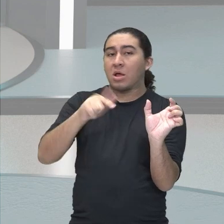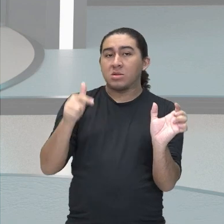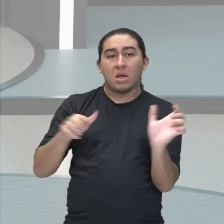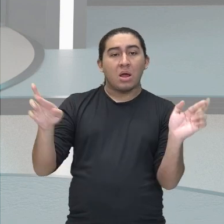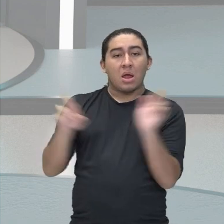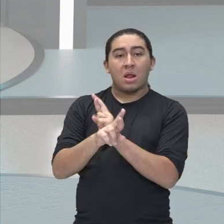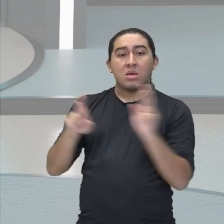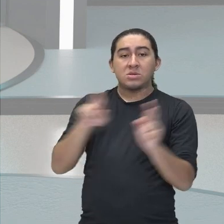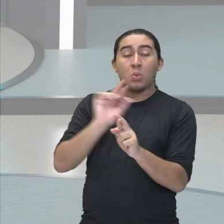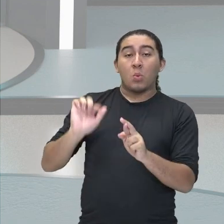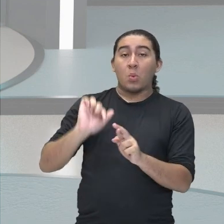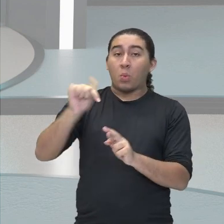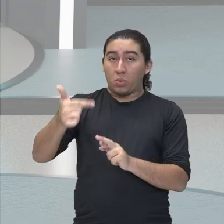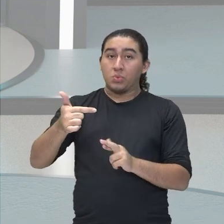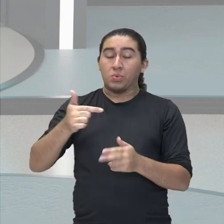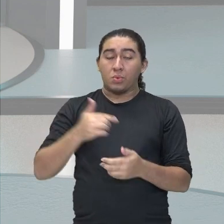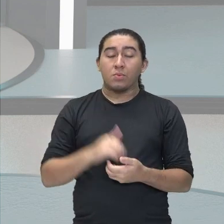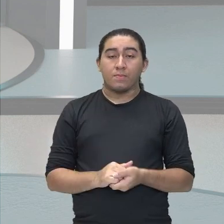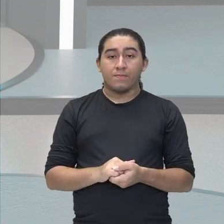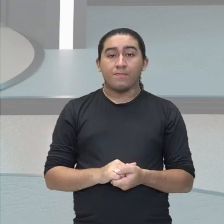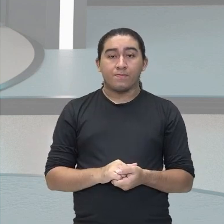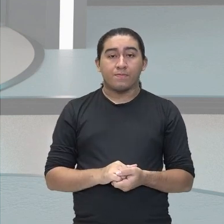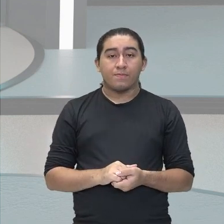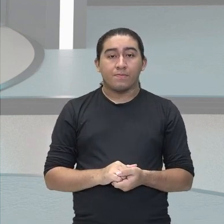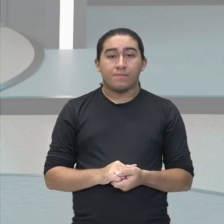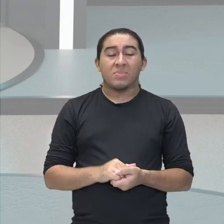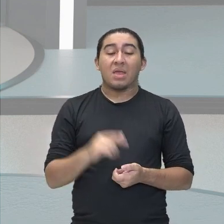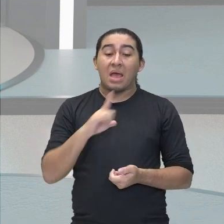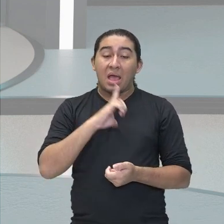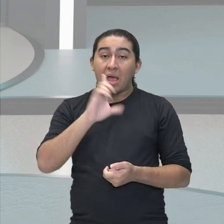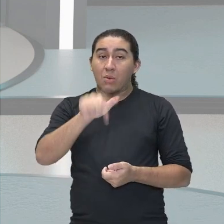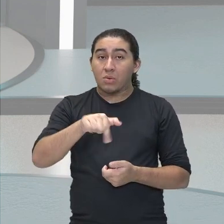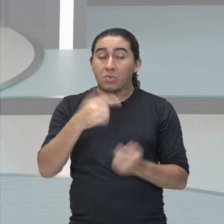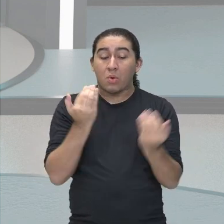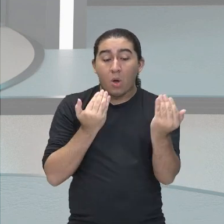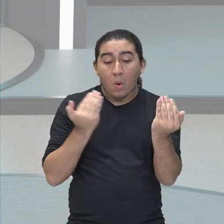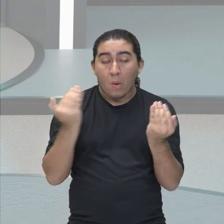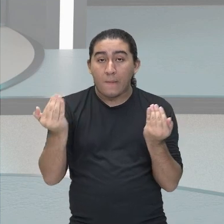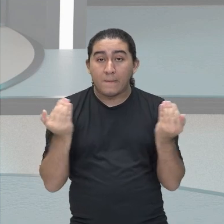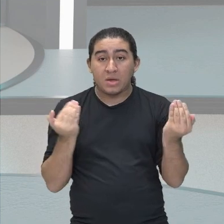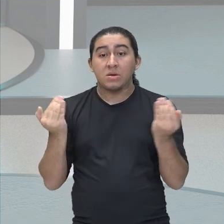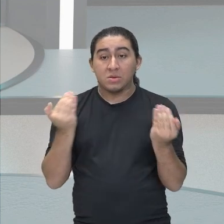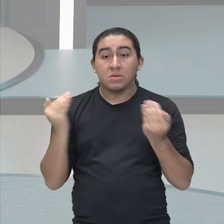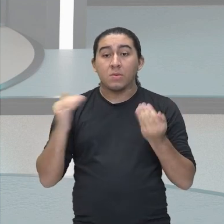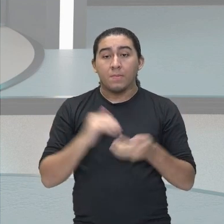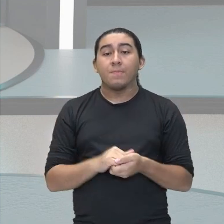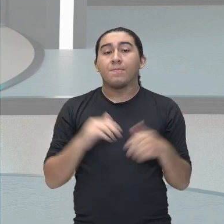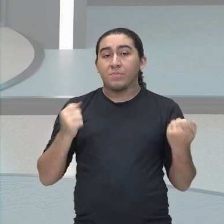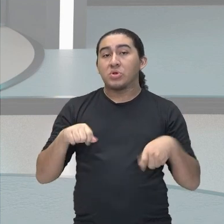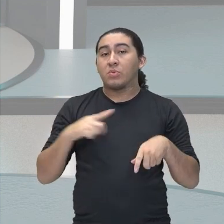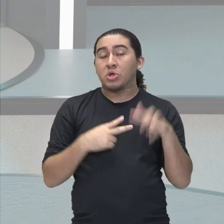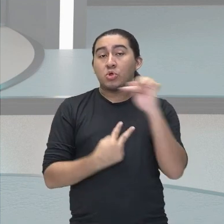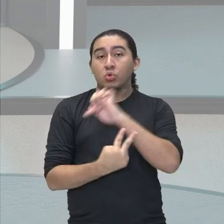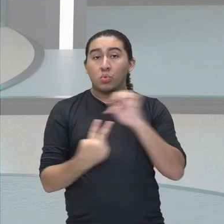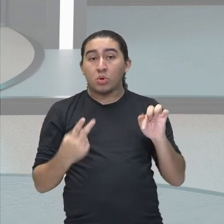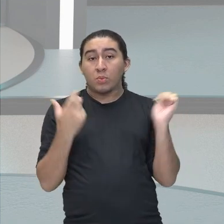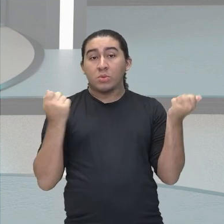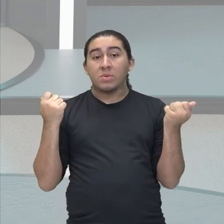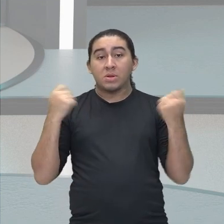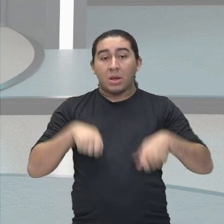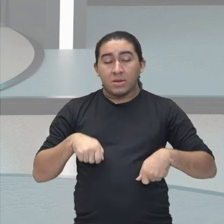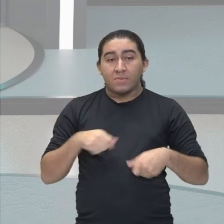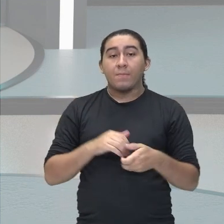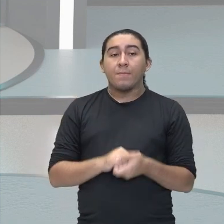com outros seres. Ali está comparando, né? Veja que tem dois seres, eu